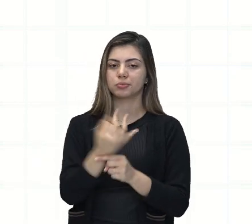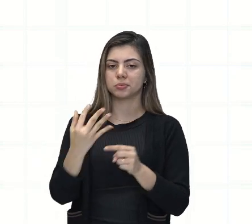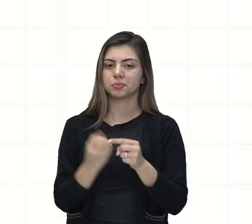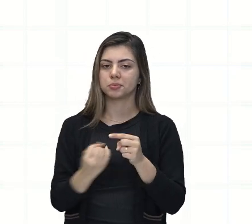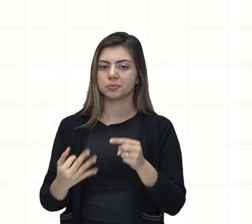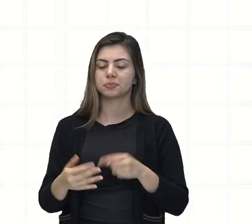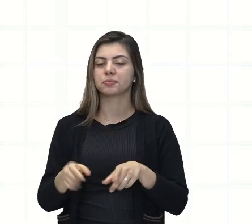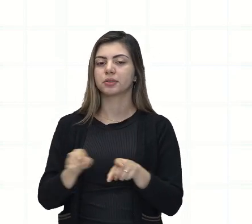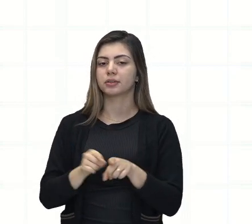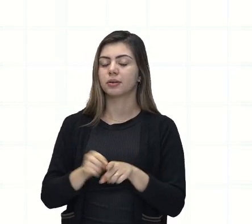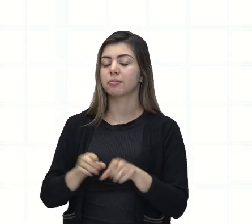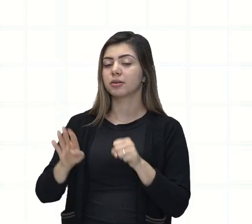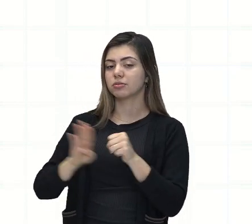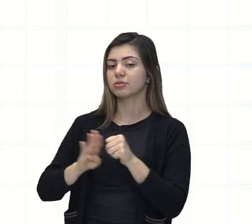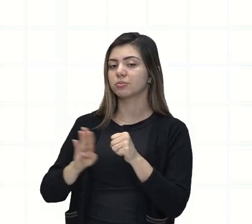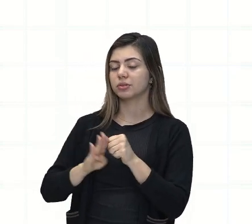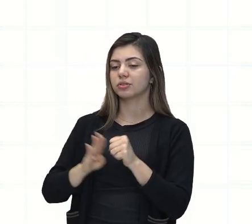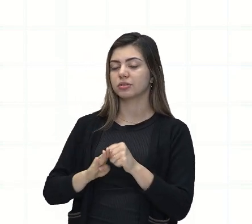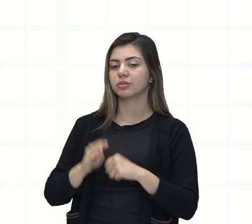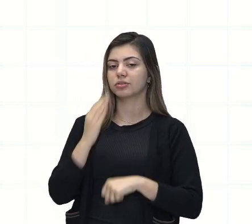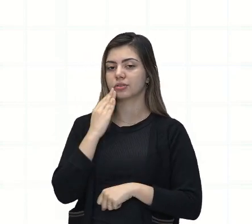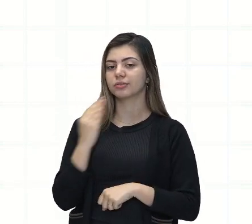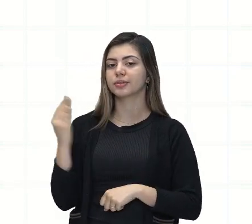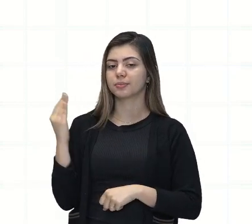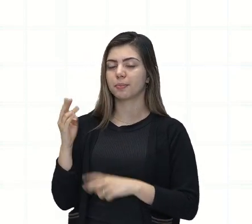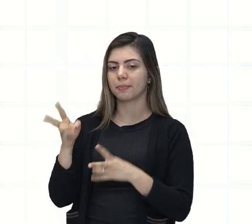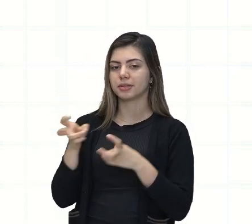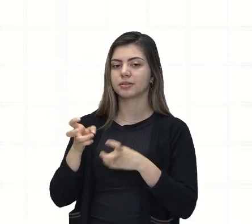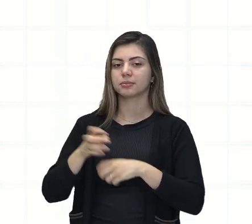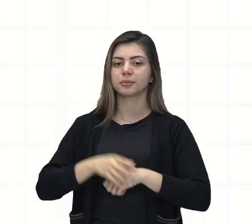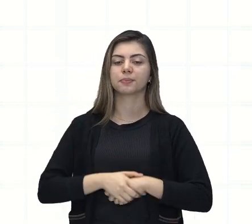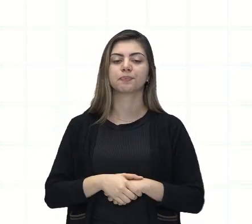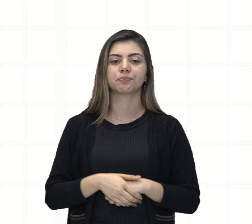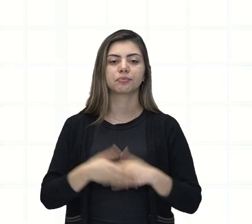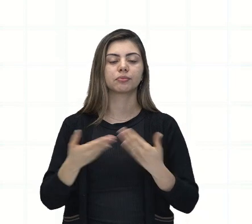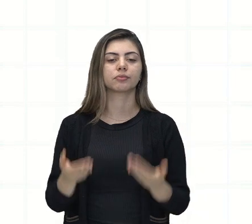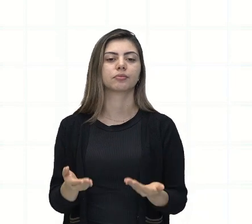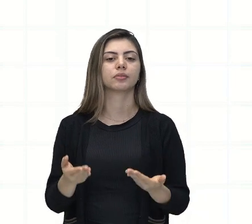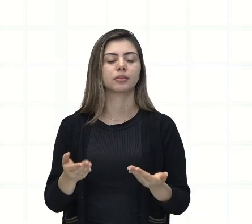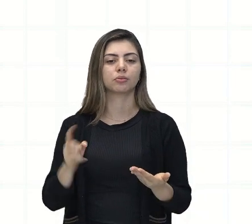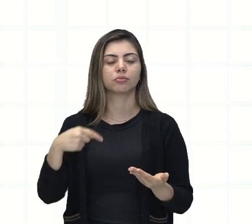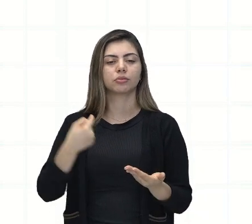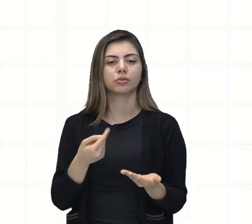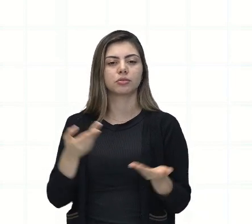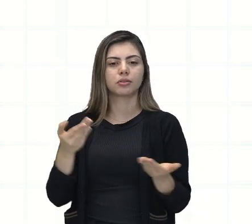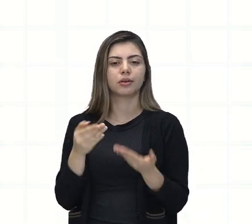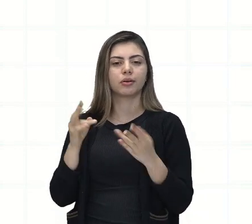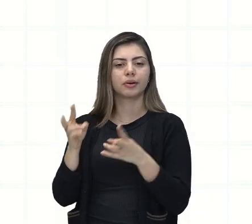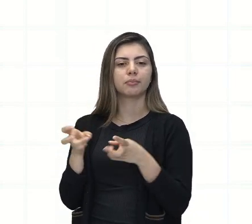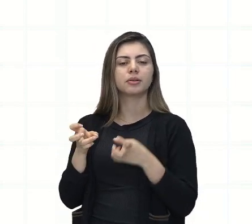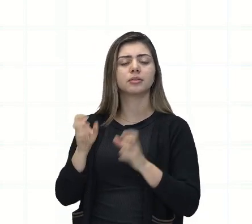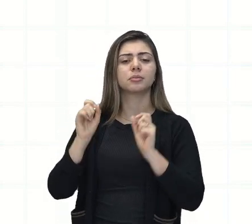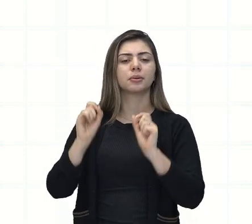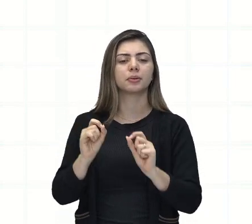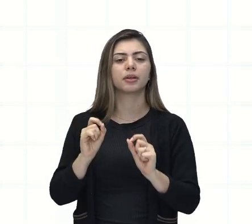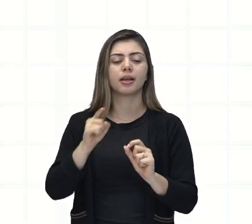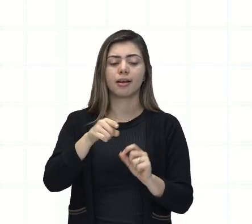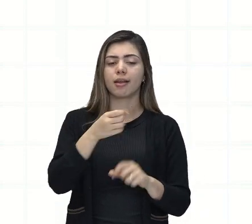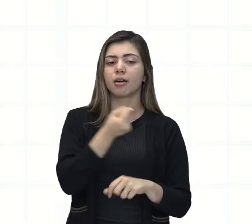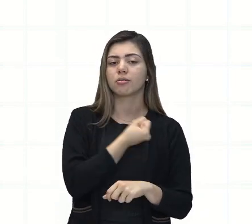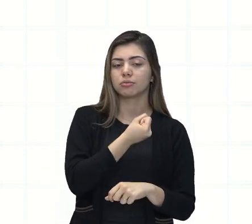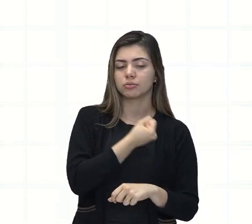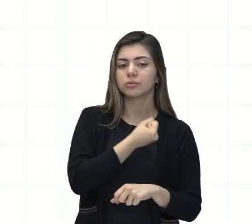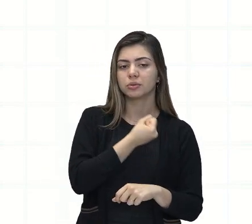e o substantivo 1/3 do salário. Então, nós estamos percebendo que o numeral